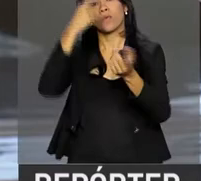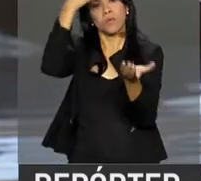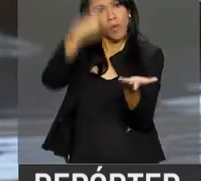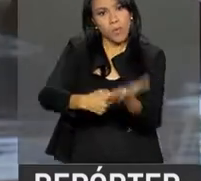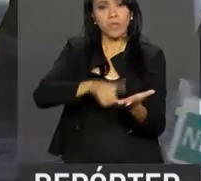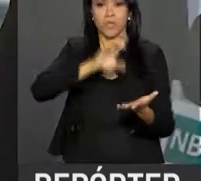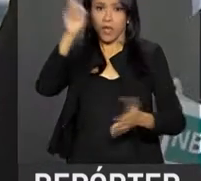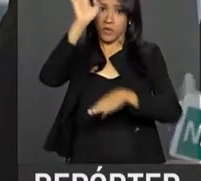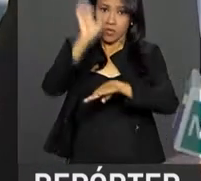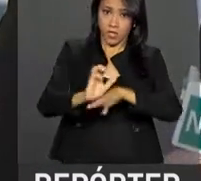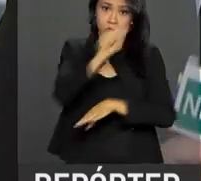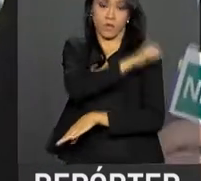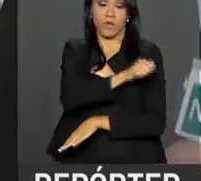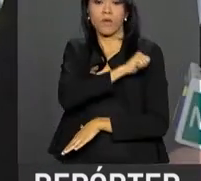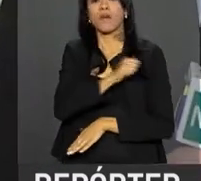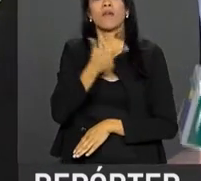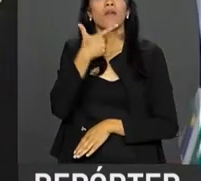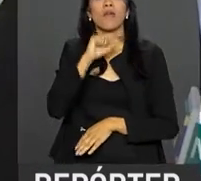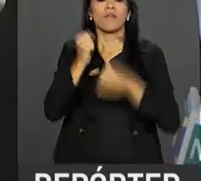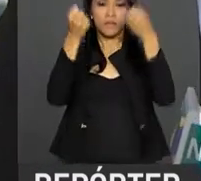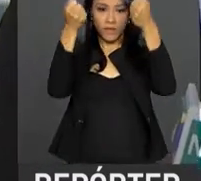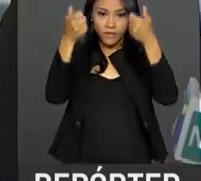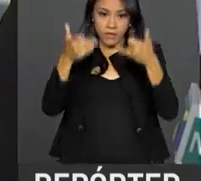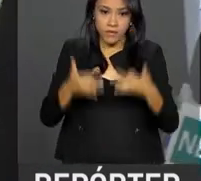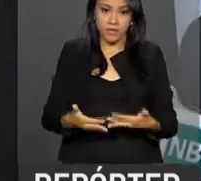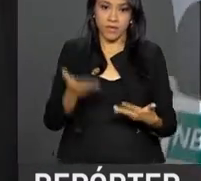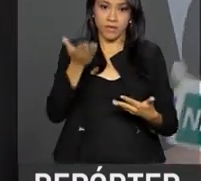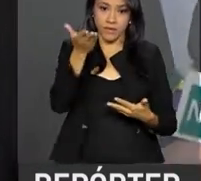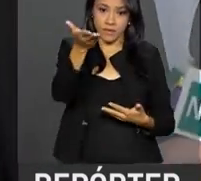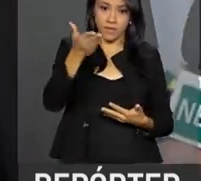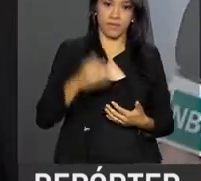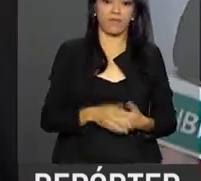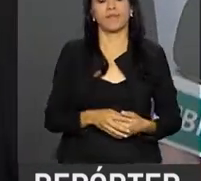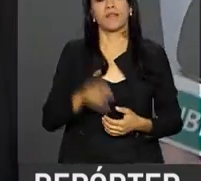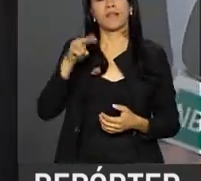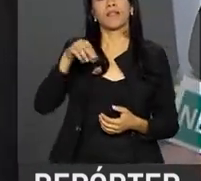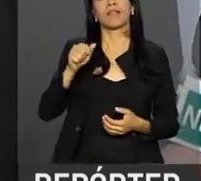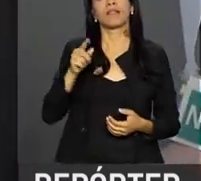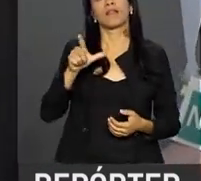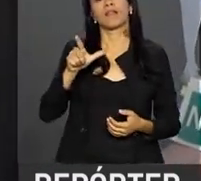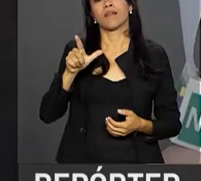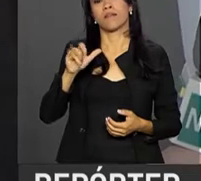sobre essa agenda é a repórter natália melo onde a natália